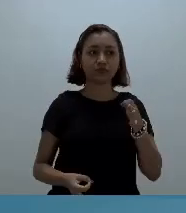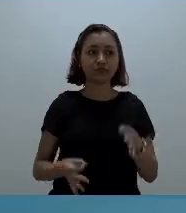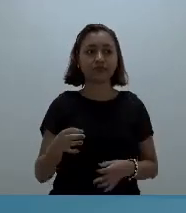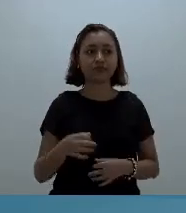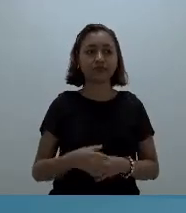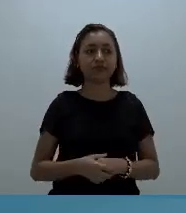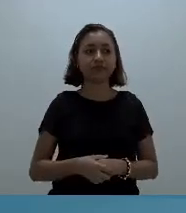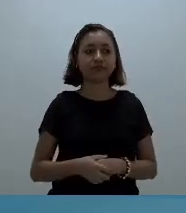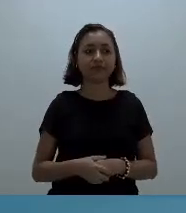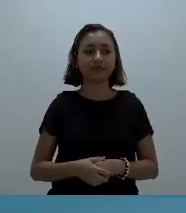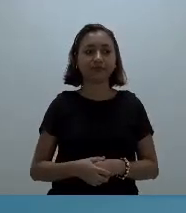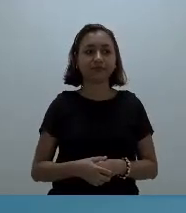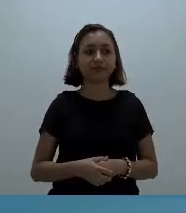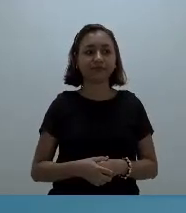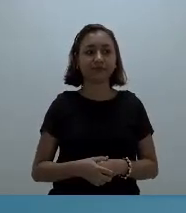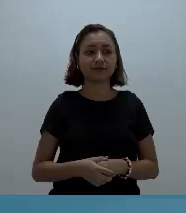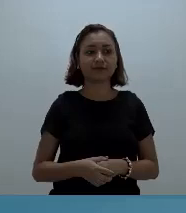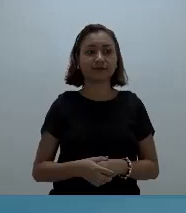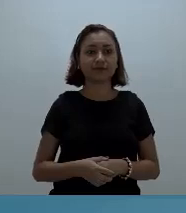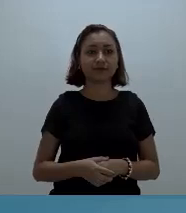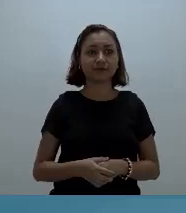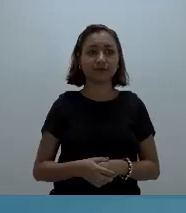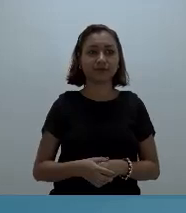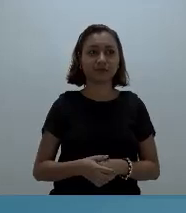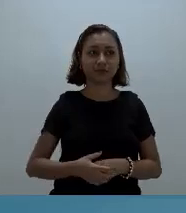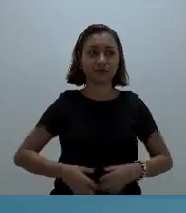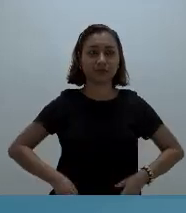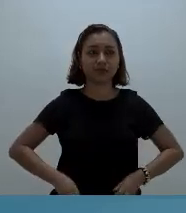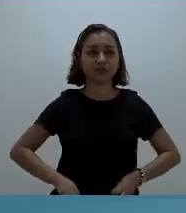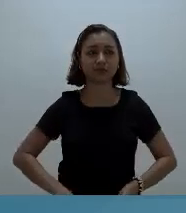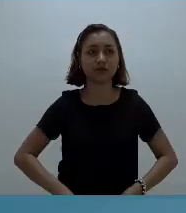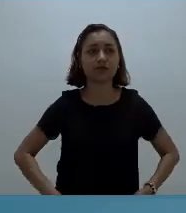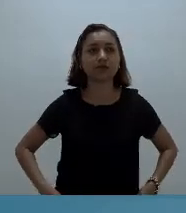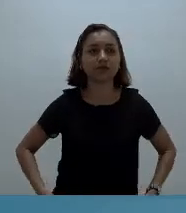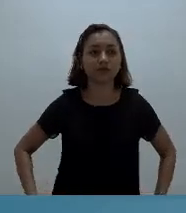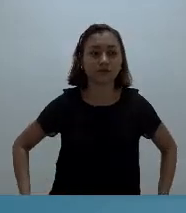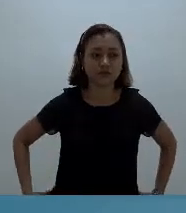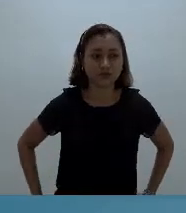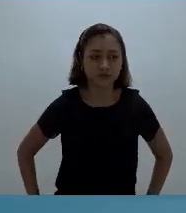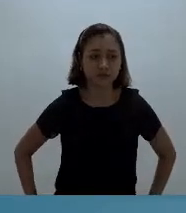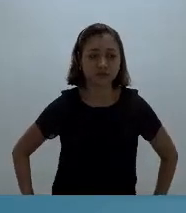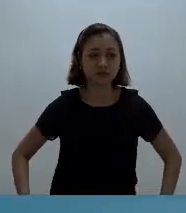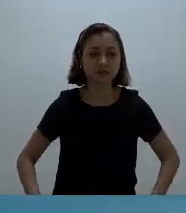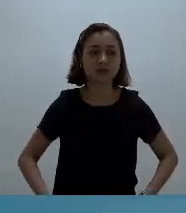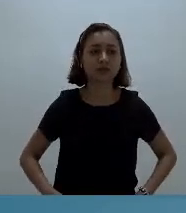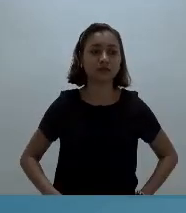problema. Então, nós estamos iniciando. Eu queria